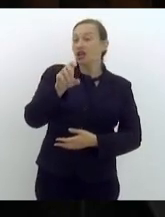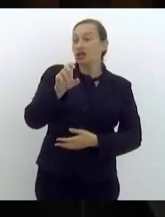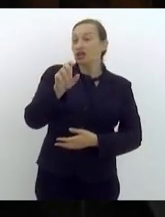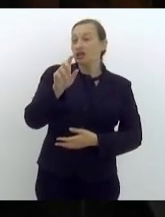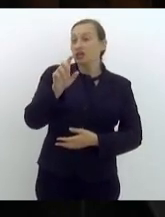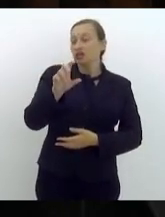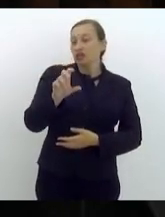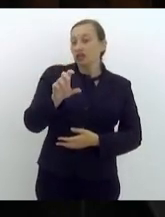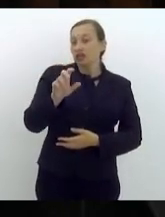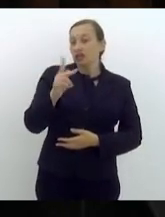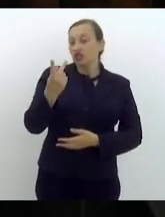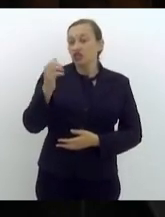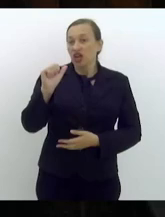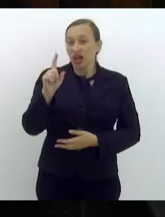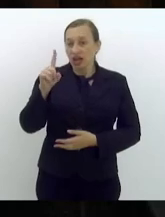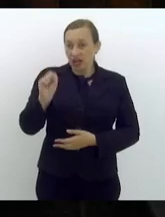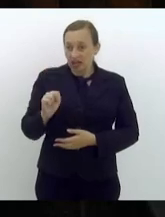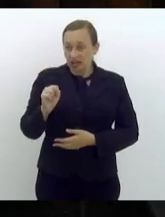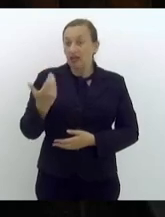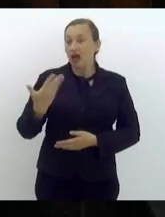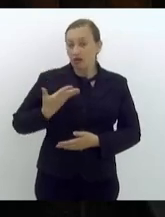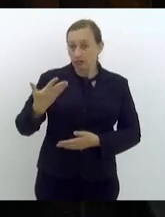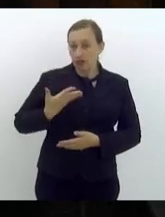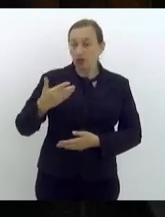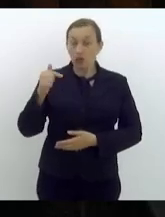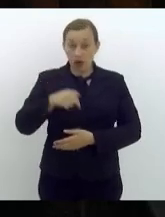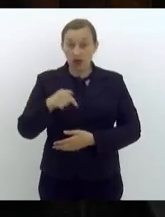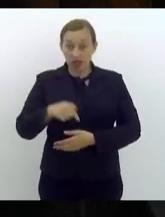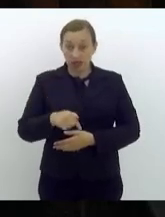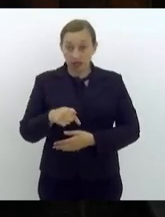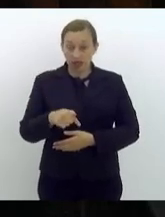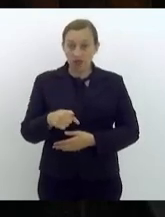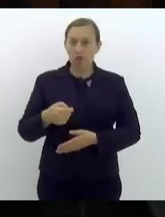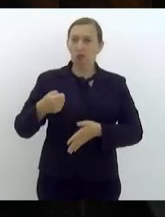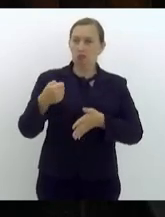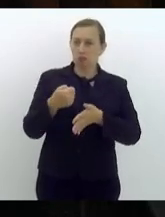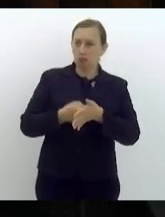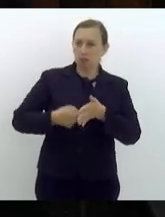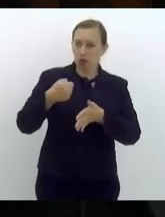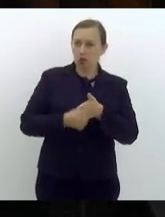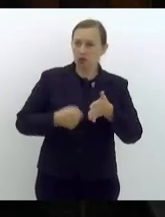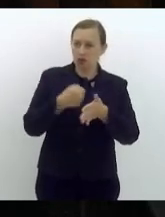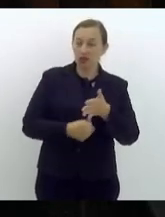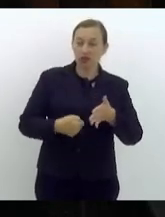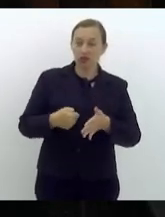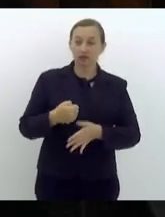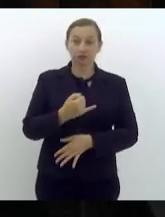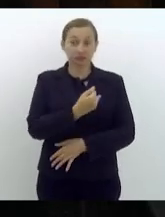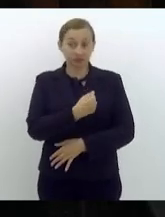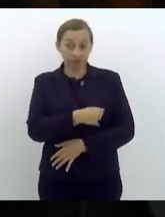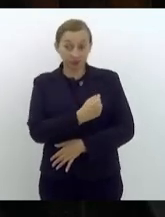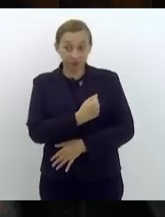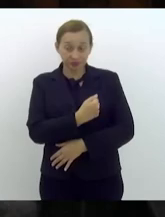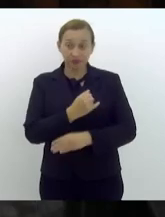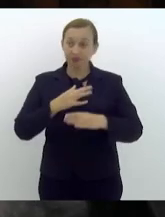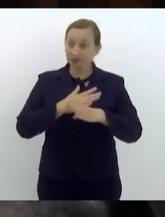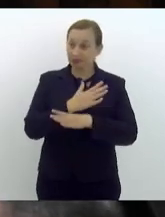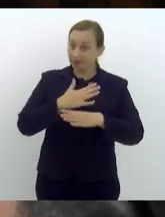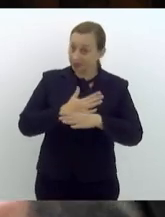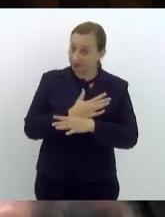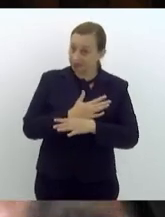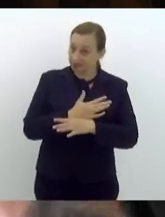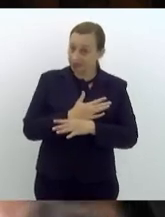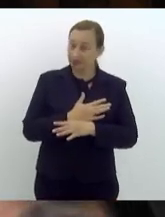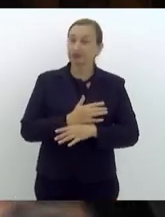na legislatura passada, aguerrido militante de São João de Meriti, terra do